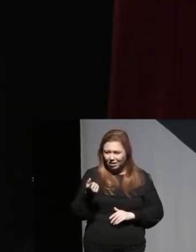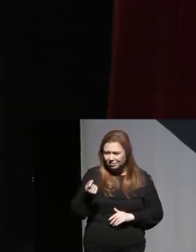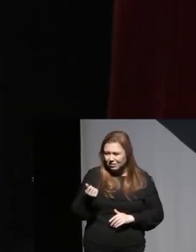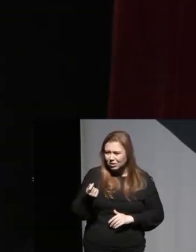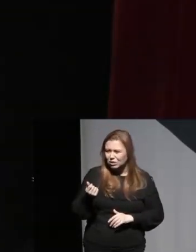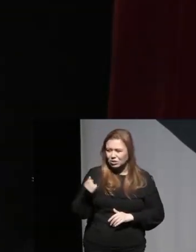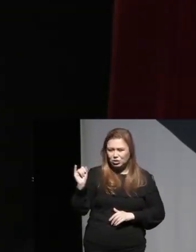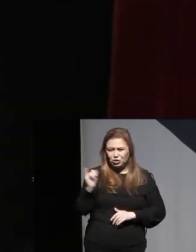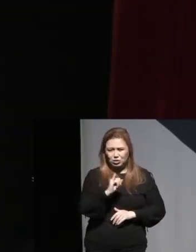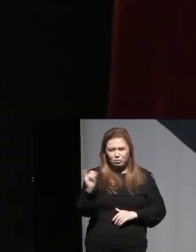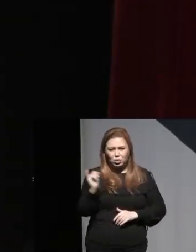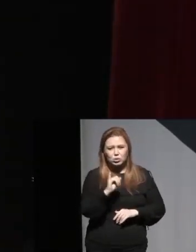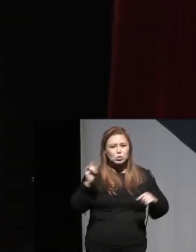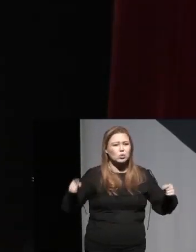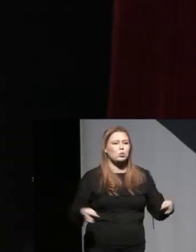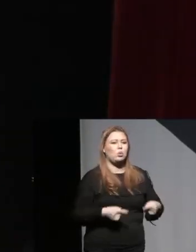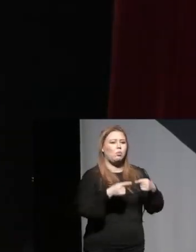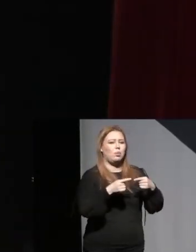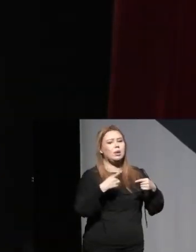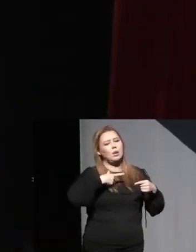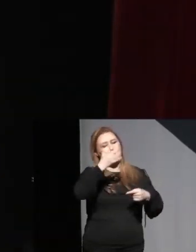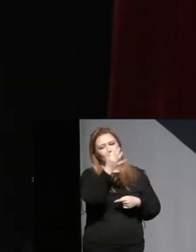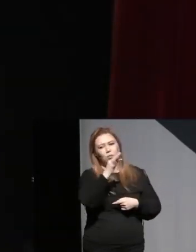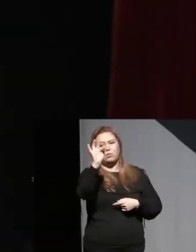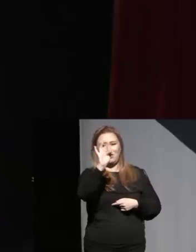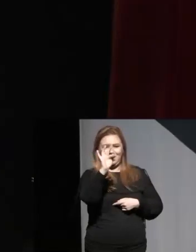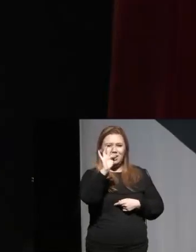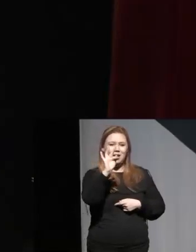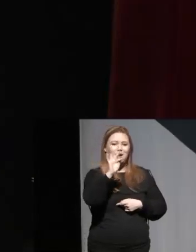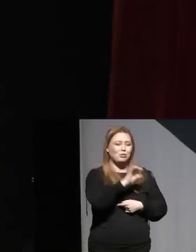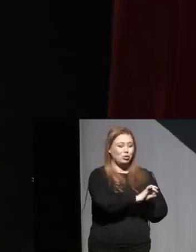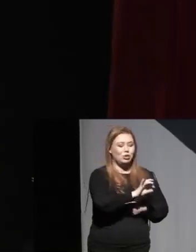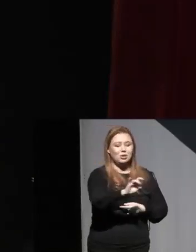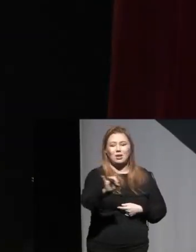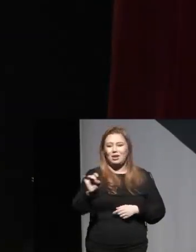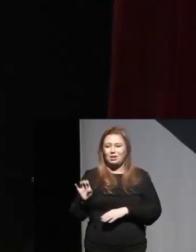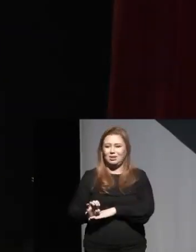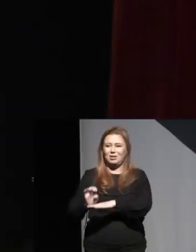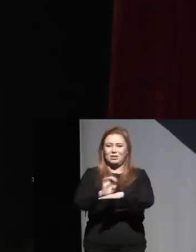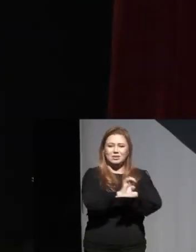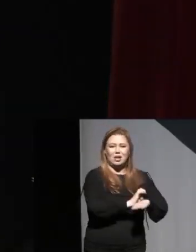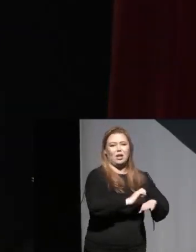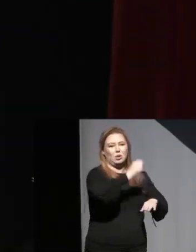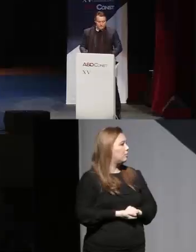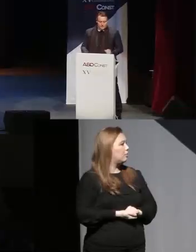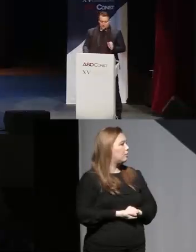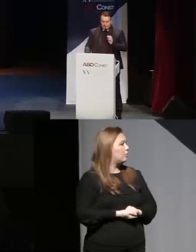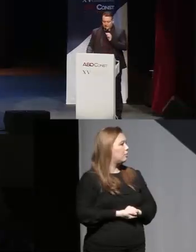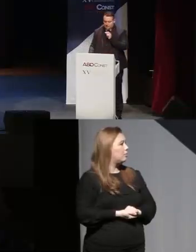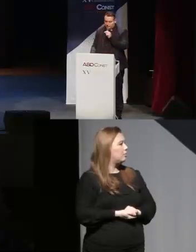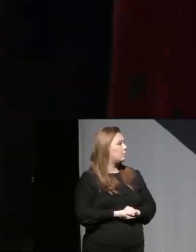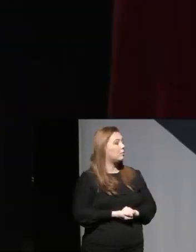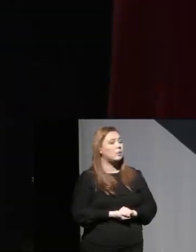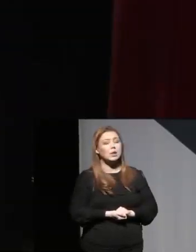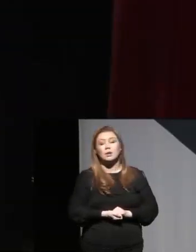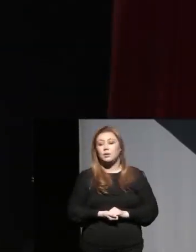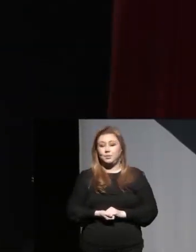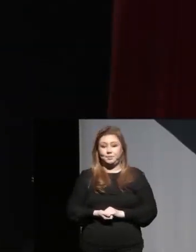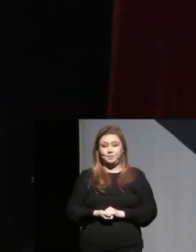essa ligação direta com o federalismo e a reforma tributária ela veio nesse sentido. Agora entro